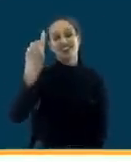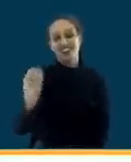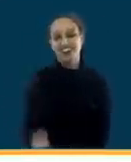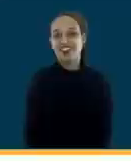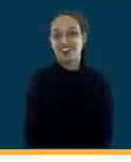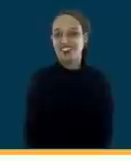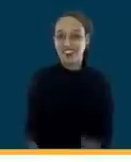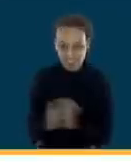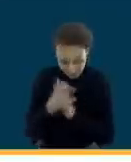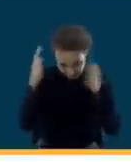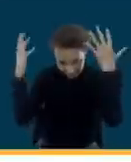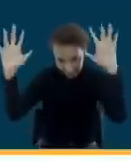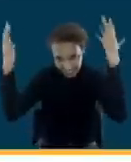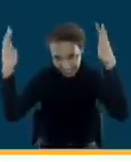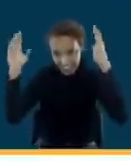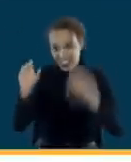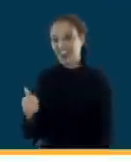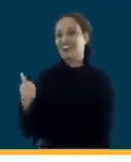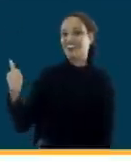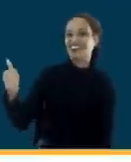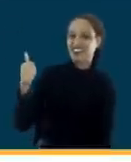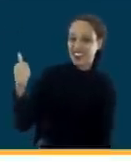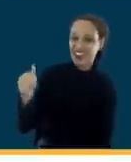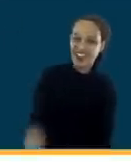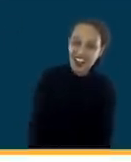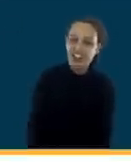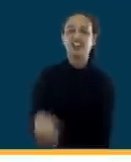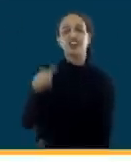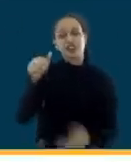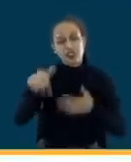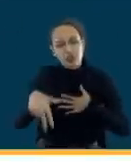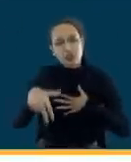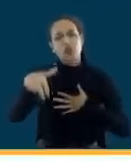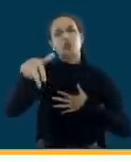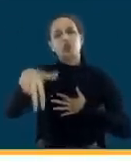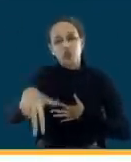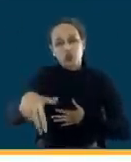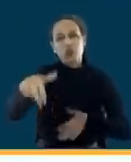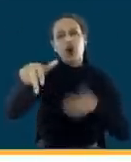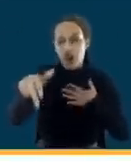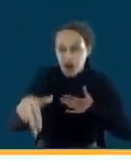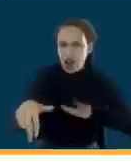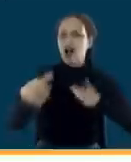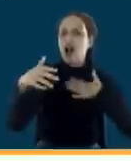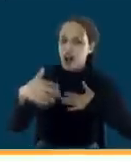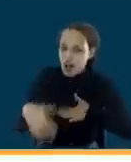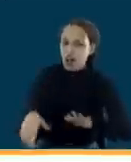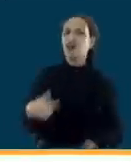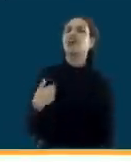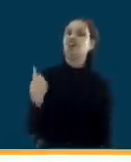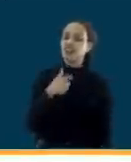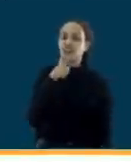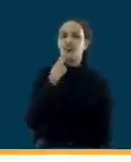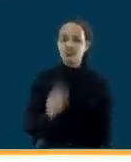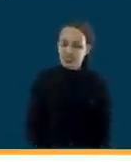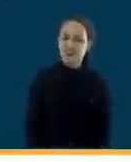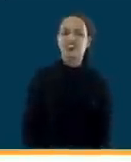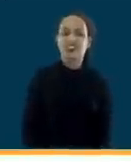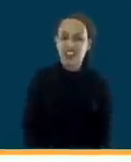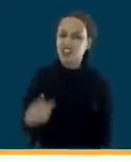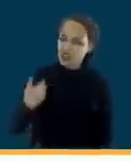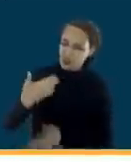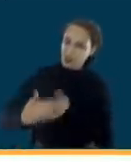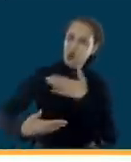Machado, é isso aí, Fatinha, devagar a gente chega lá, a gente já está caminhando há muito tempo e falta pouco agora, a gente